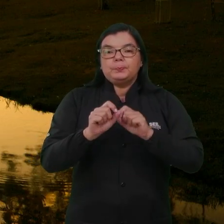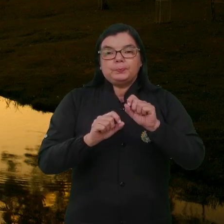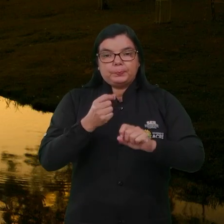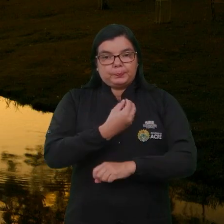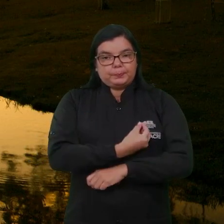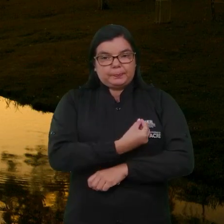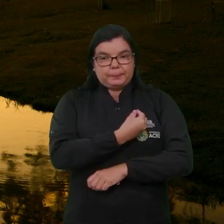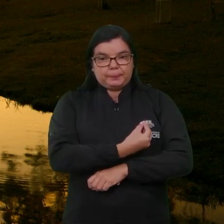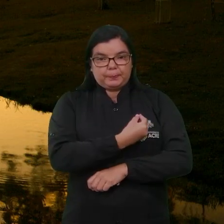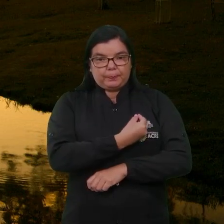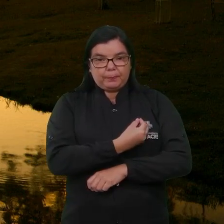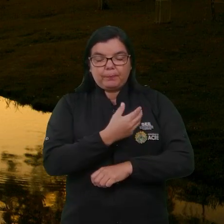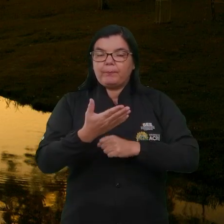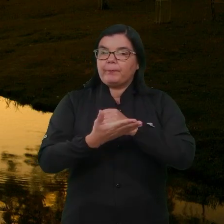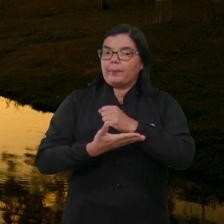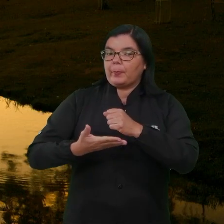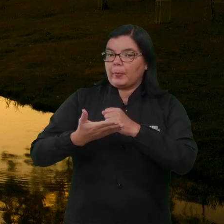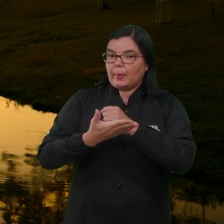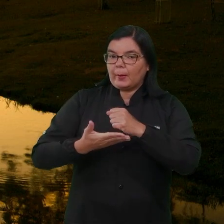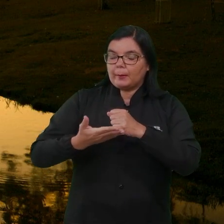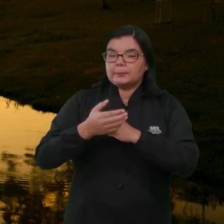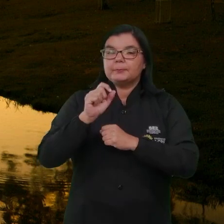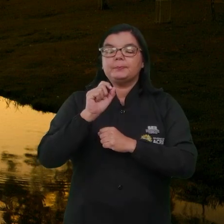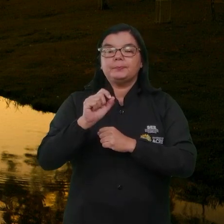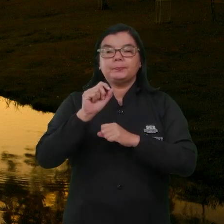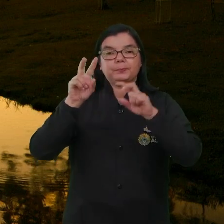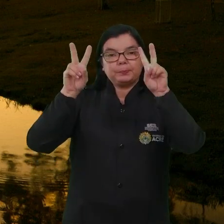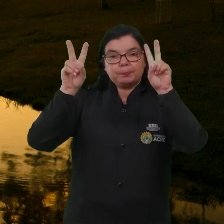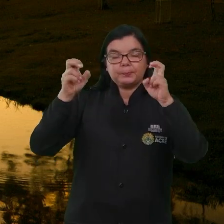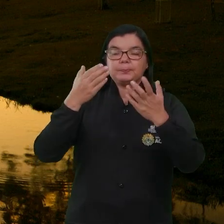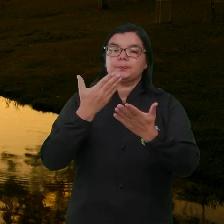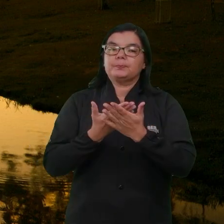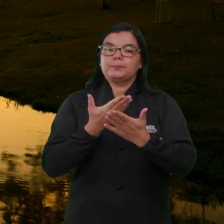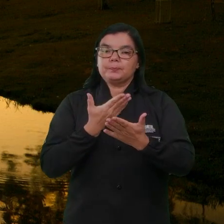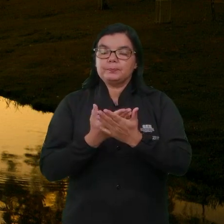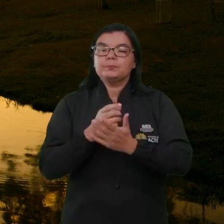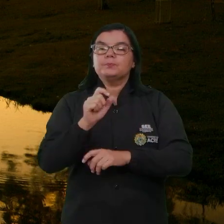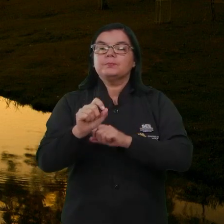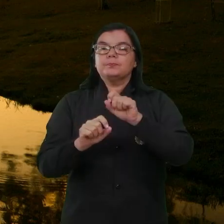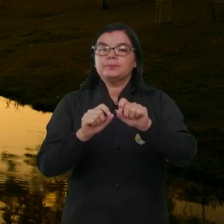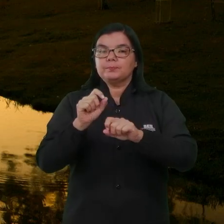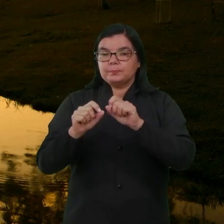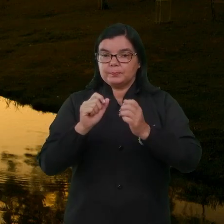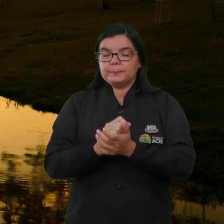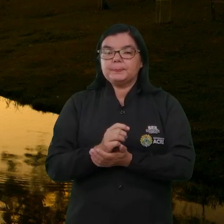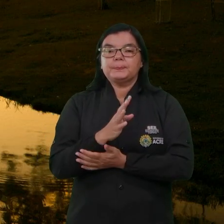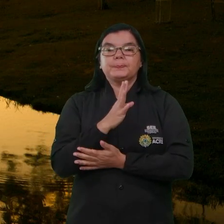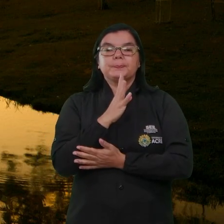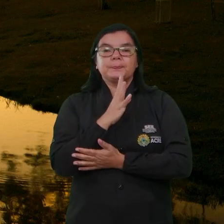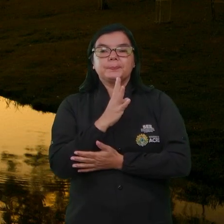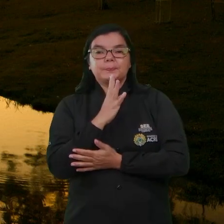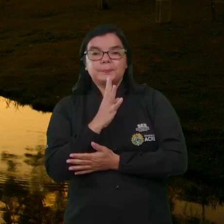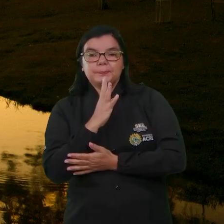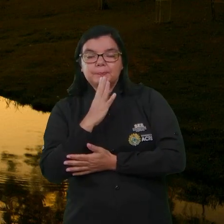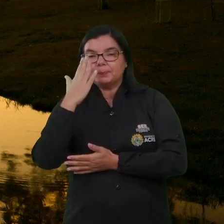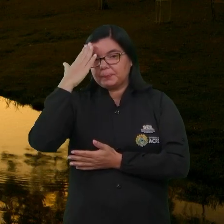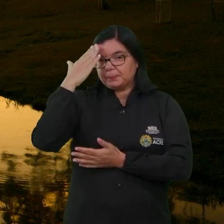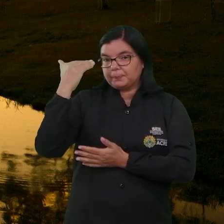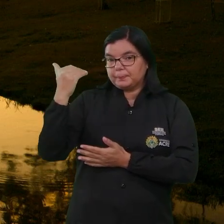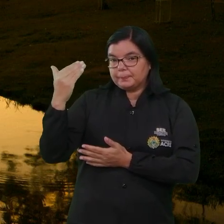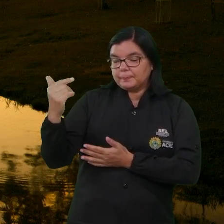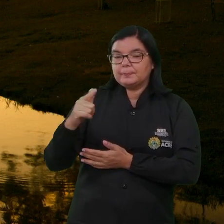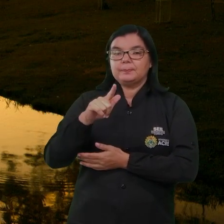presentes aqui, basicamente, o que vai ser o tema da nossa aula, que são os conhecidos e famosos